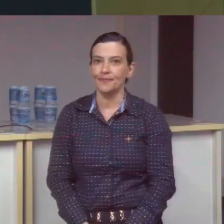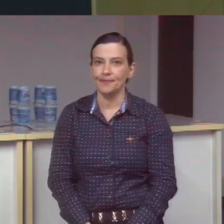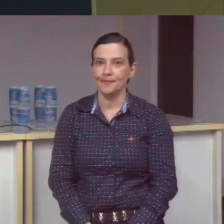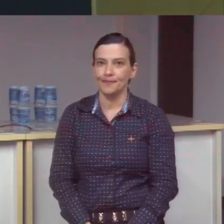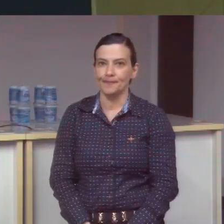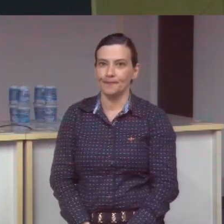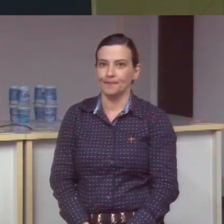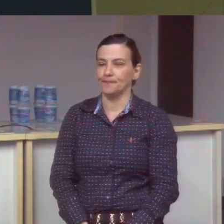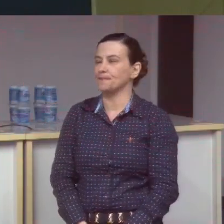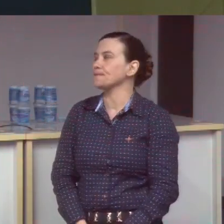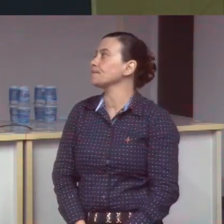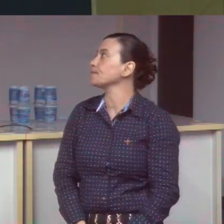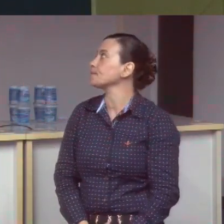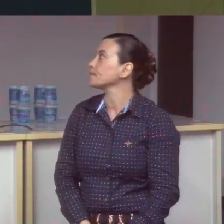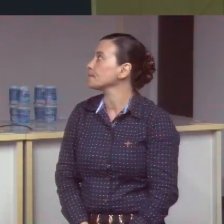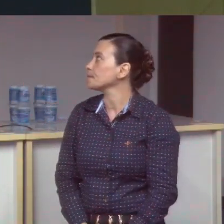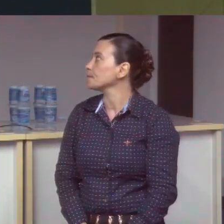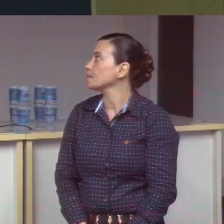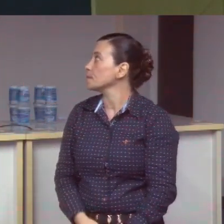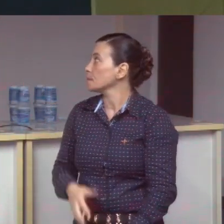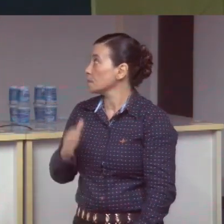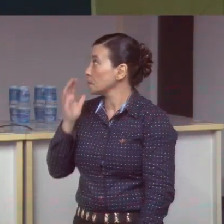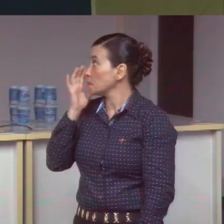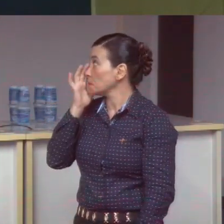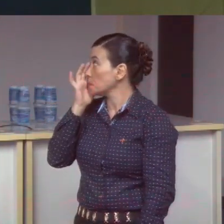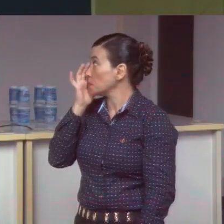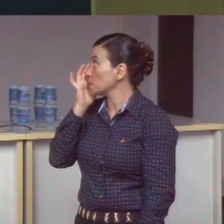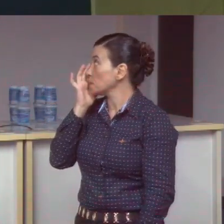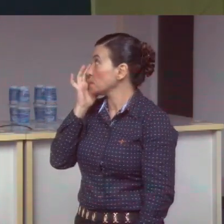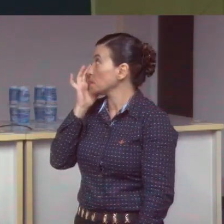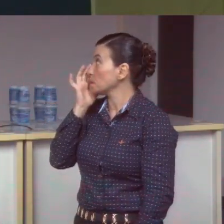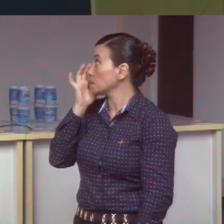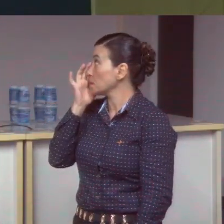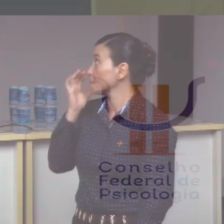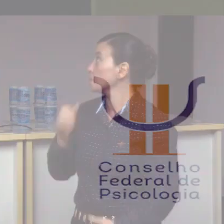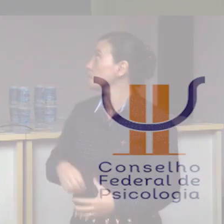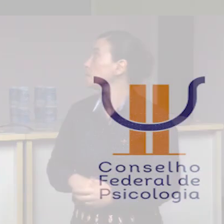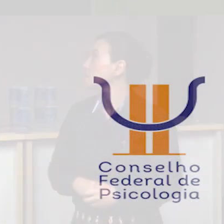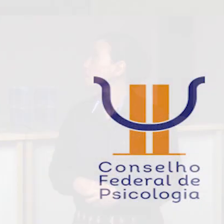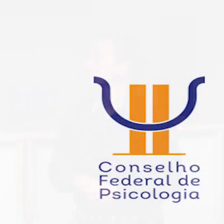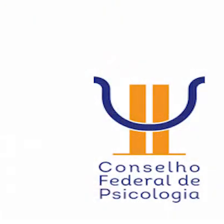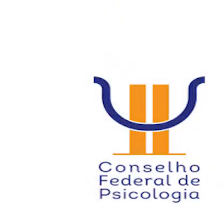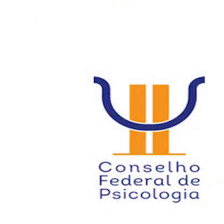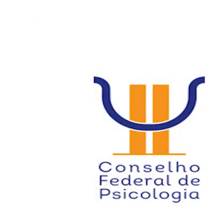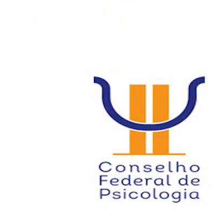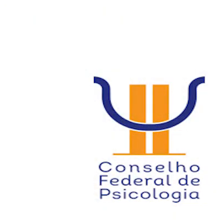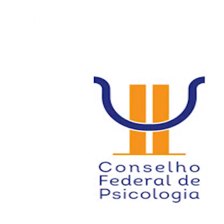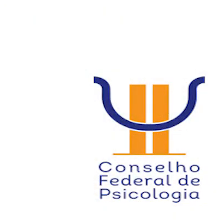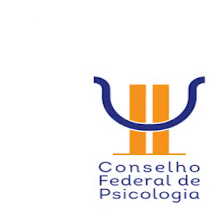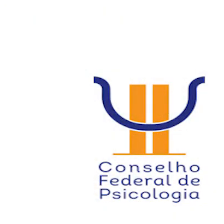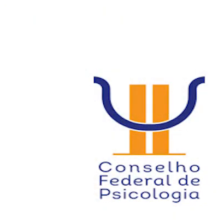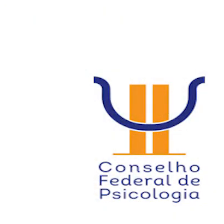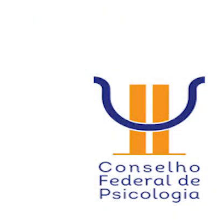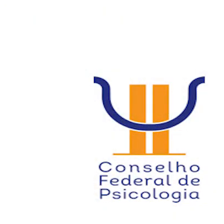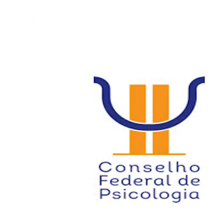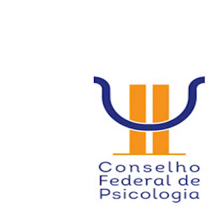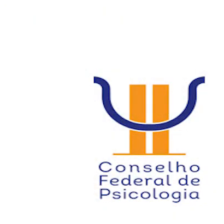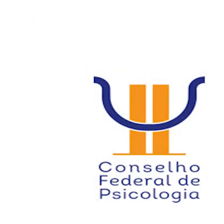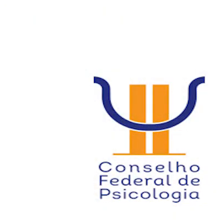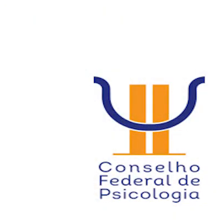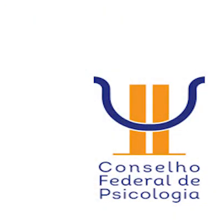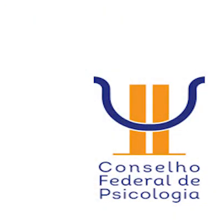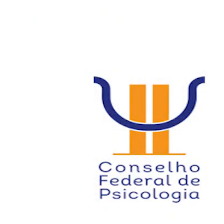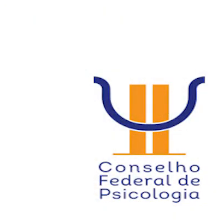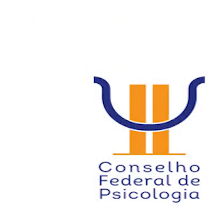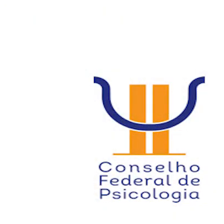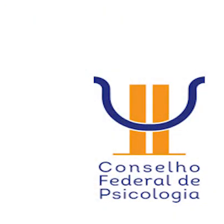aí já falei, pode passar. O que temos aqui? Bom, então, o que precisamos fazer? Né? A ideia de